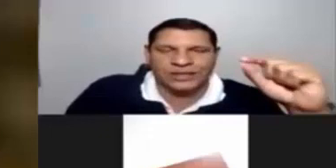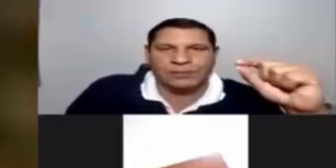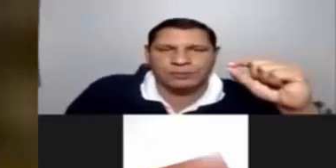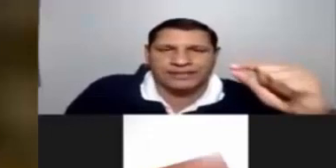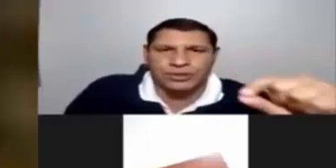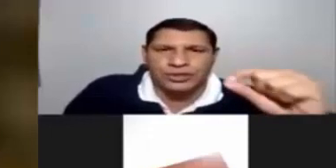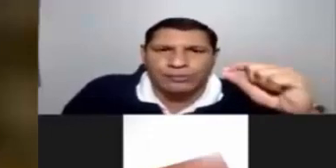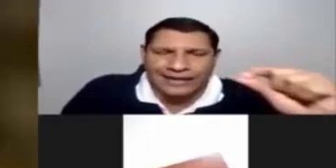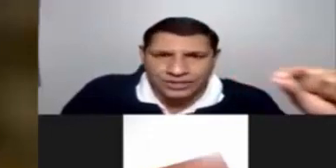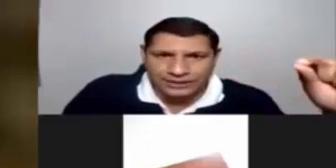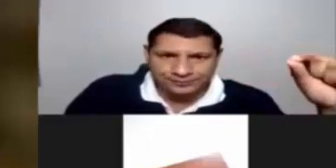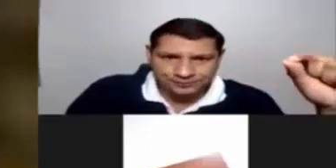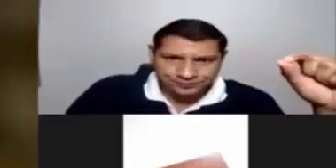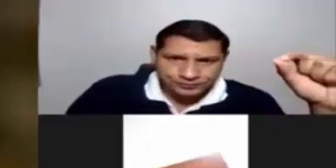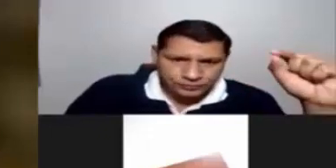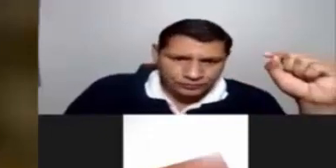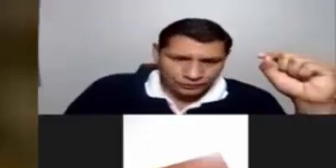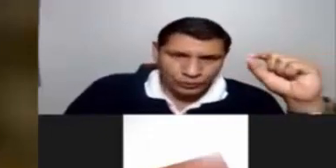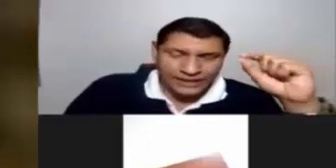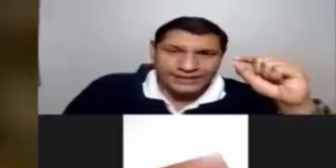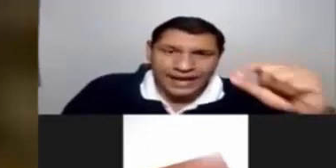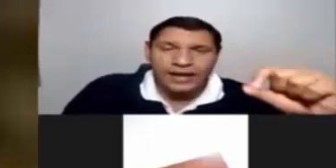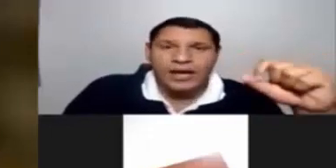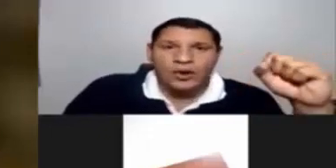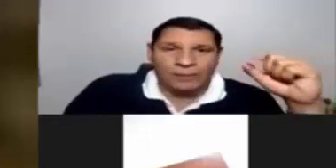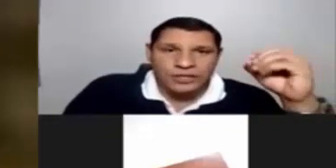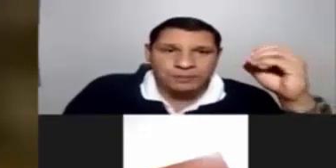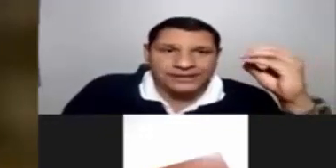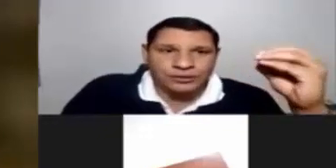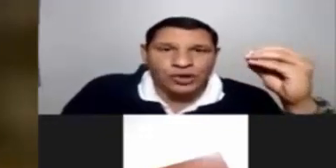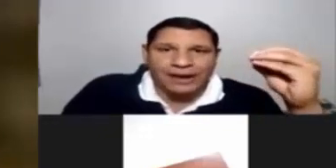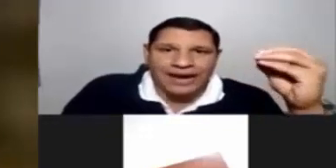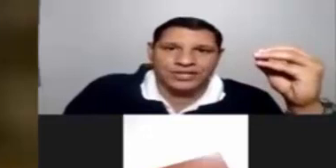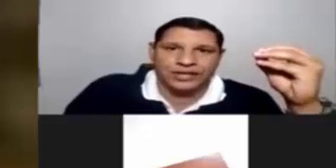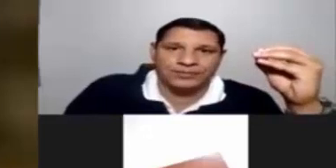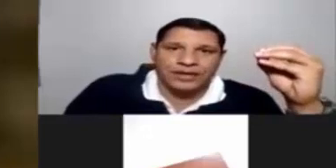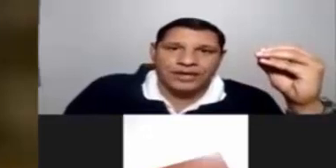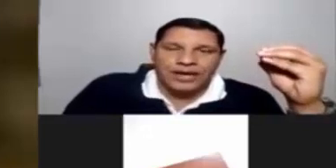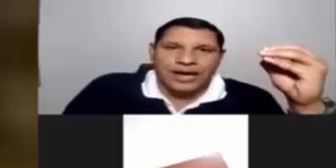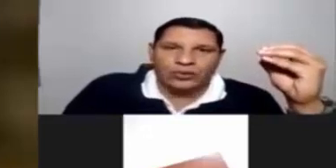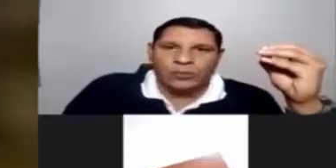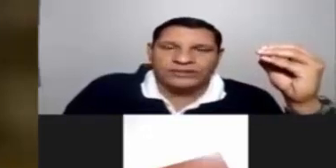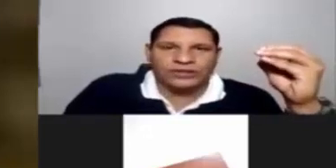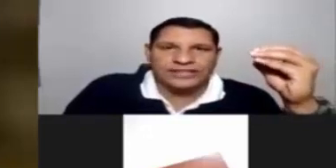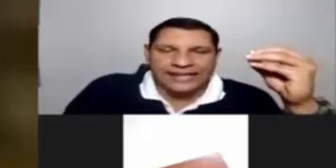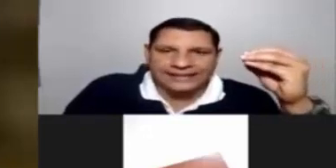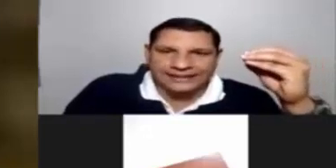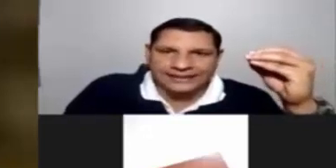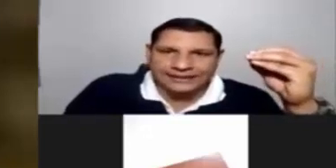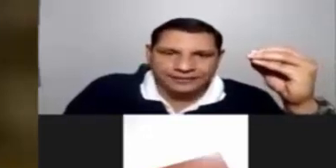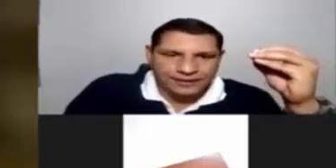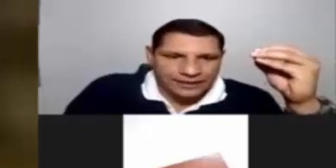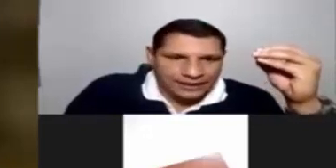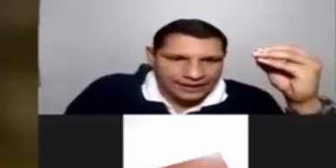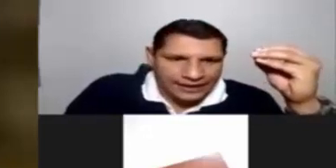língua. Isso aqui é uma expressão idiomática. O que é uma expressão idiomática? É como se eu dissesse